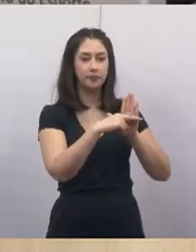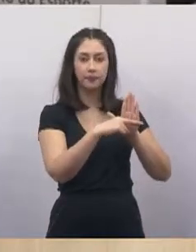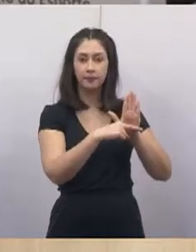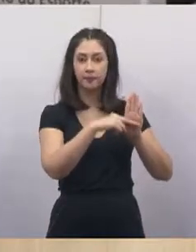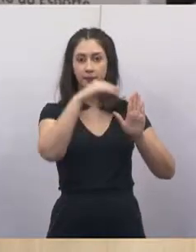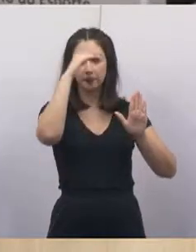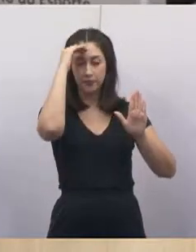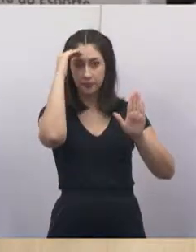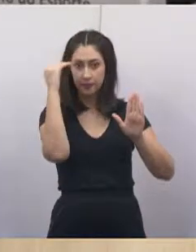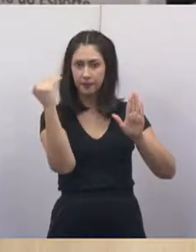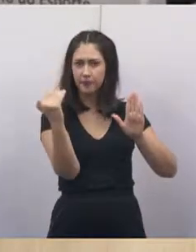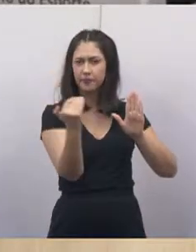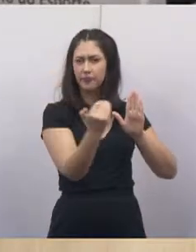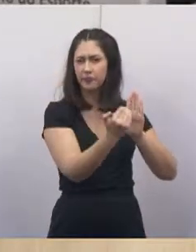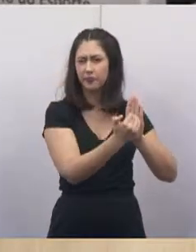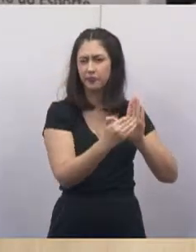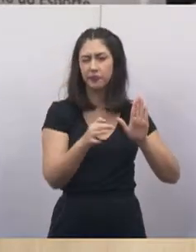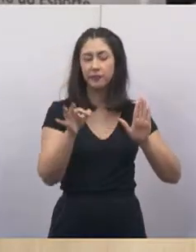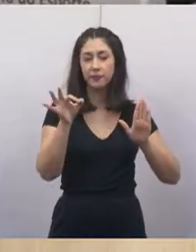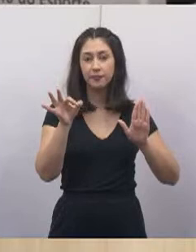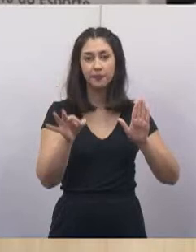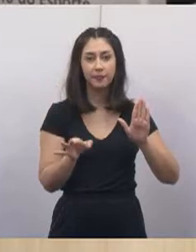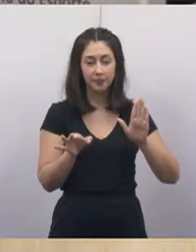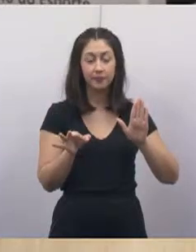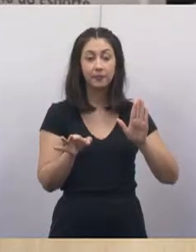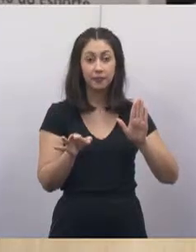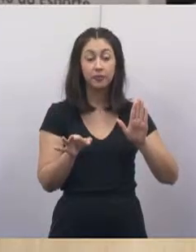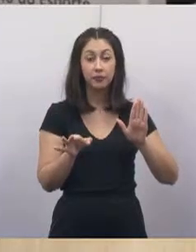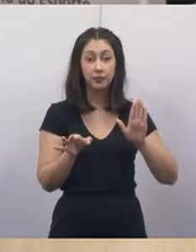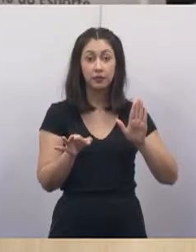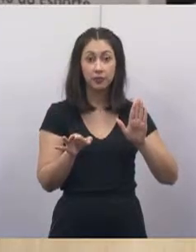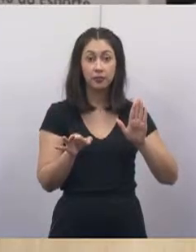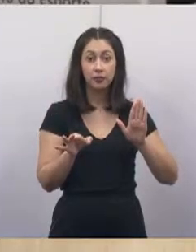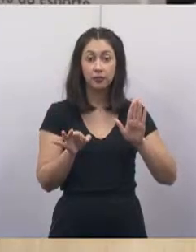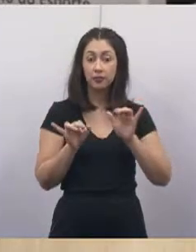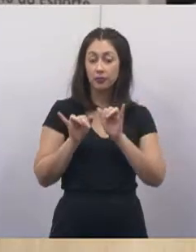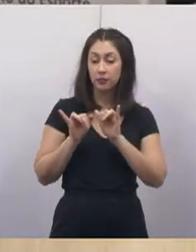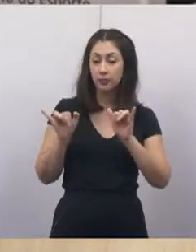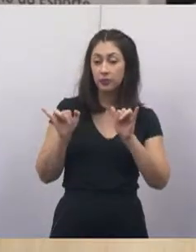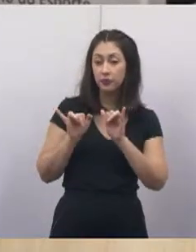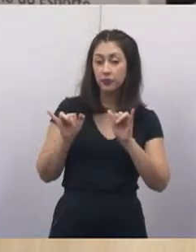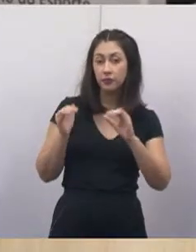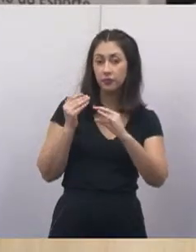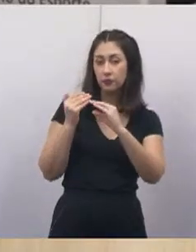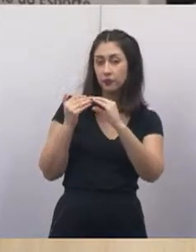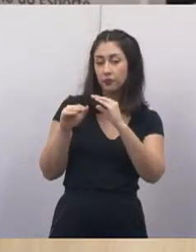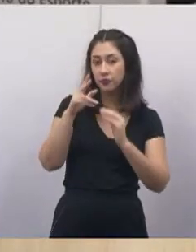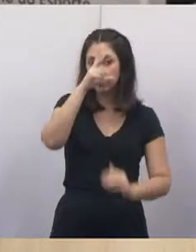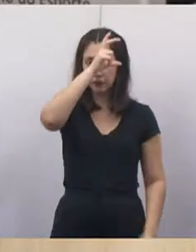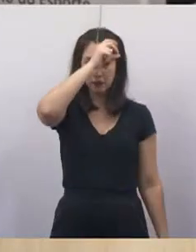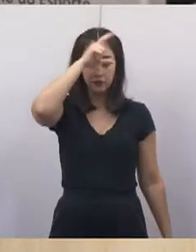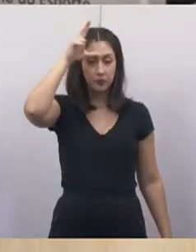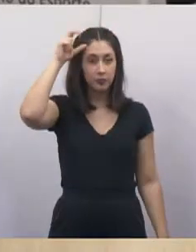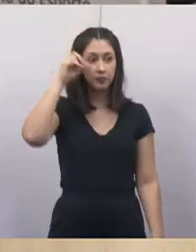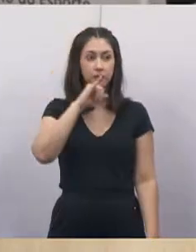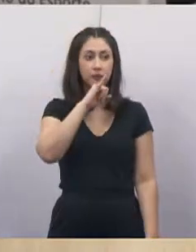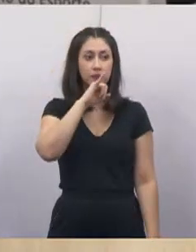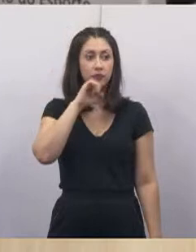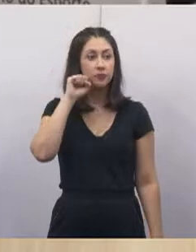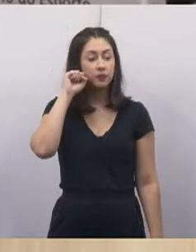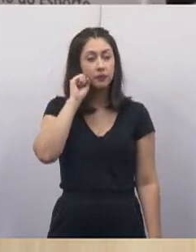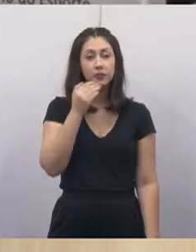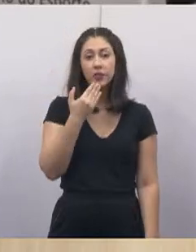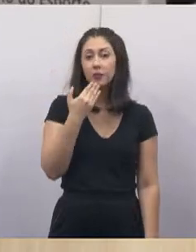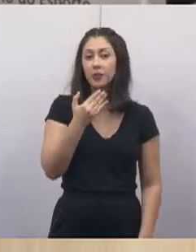Plenário, cumpridas as formalidades regimentais, seja encaminhado ao senhor prefeito municipal de Jacareí o